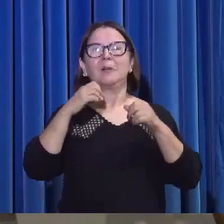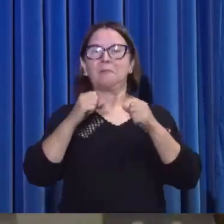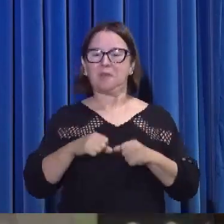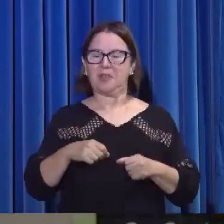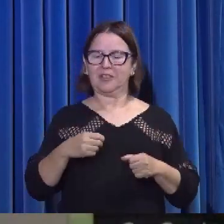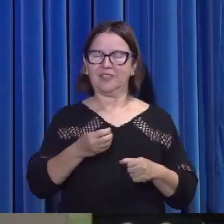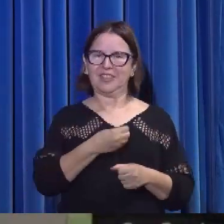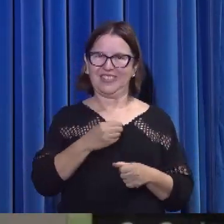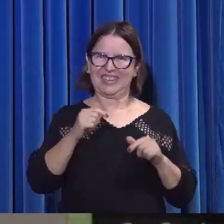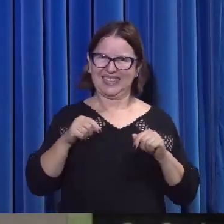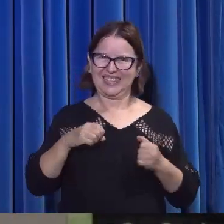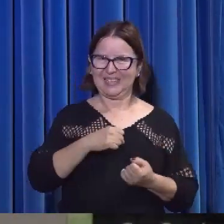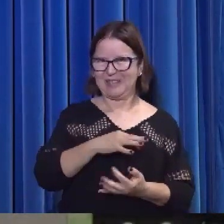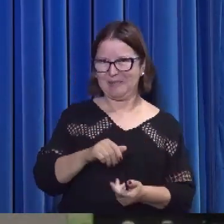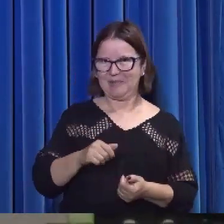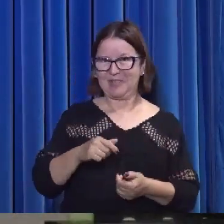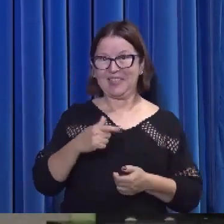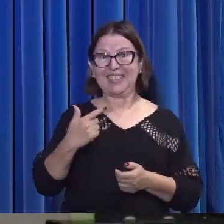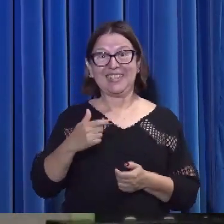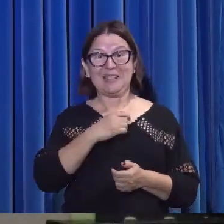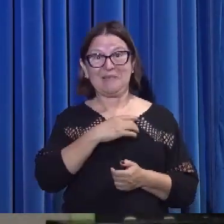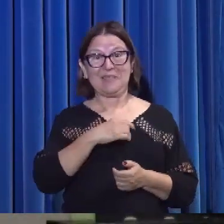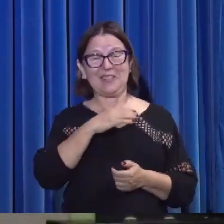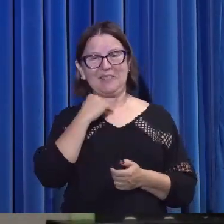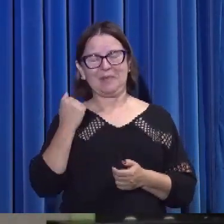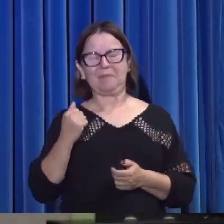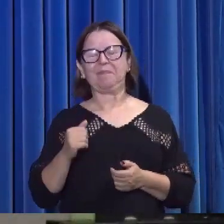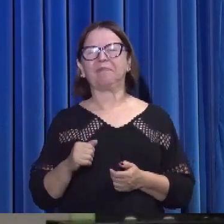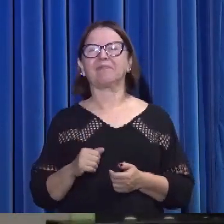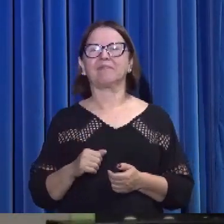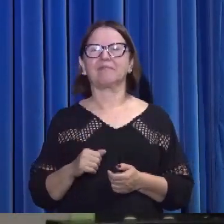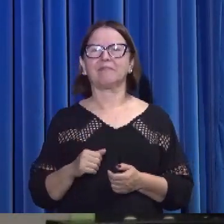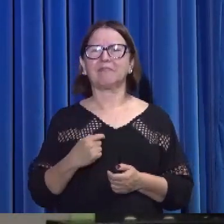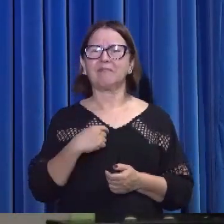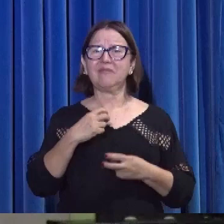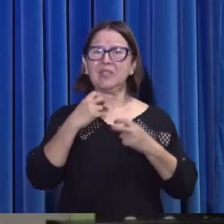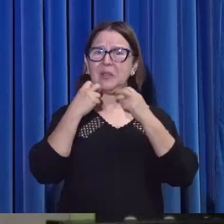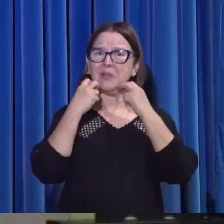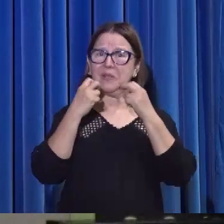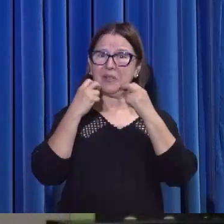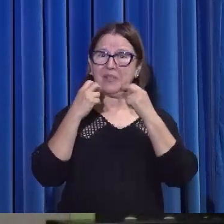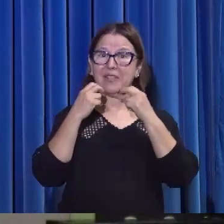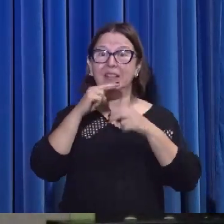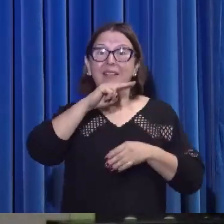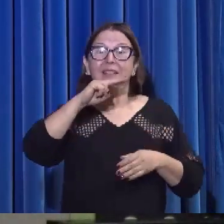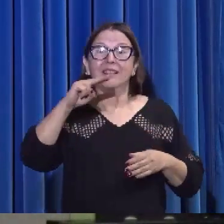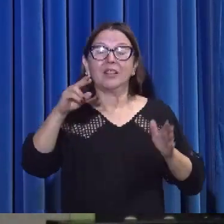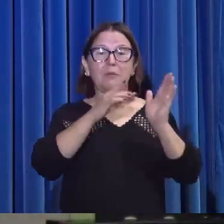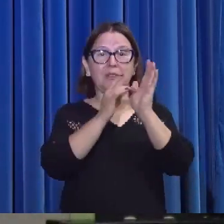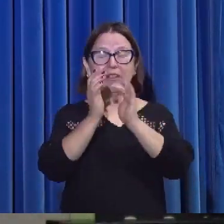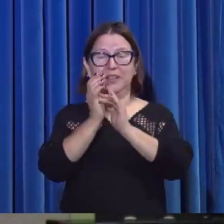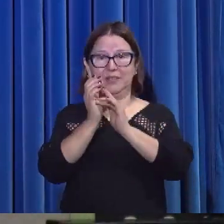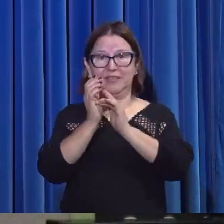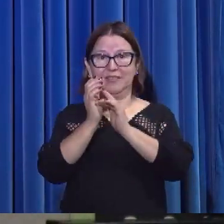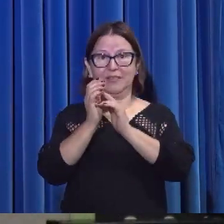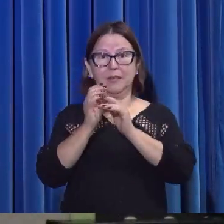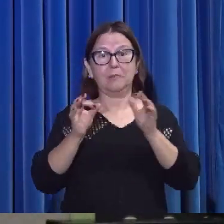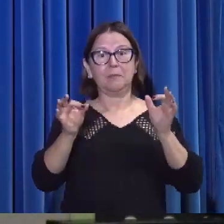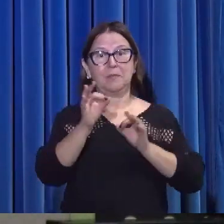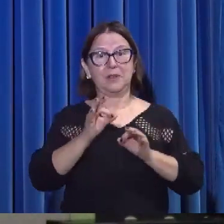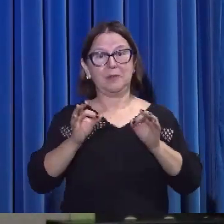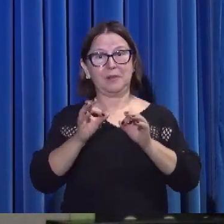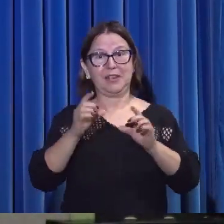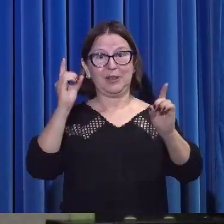Eu rogo em nome de Jesus, prepara-te para te encontrares com o Senhor teu Deus. Clame pelo socorro do